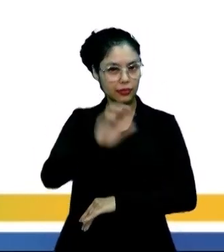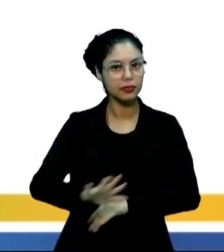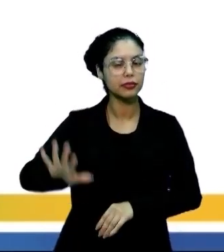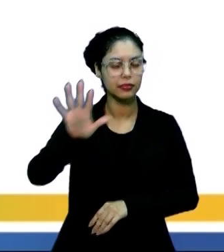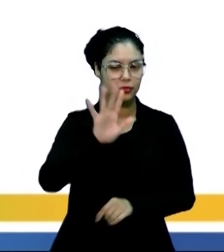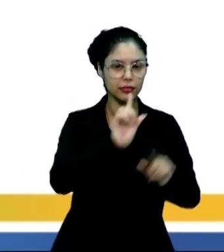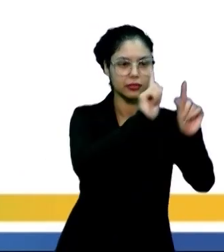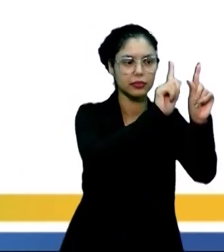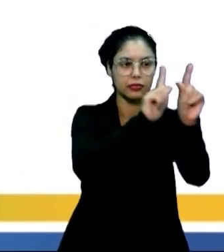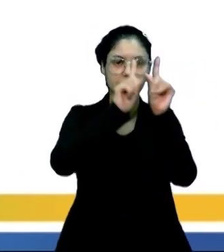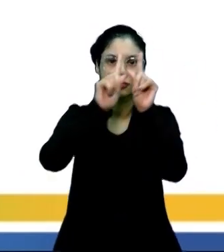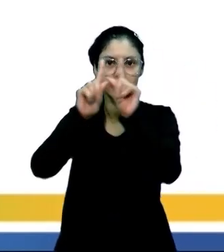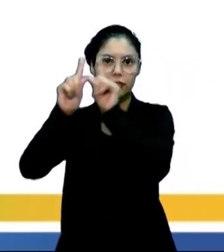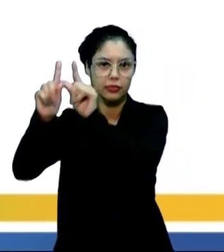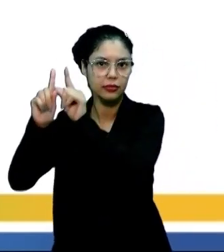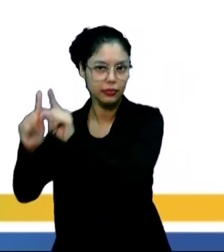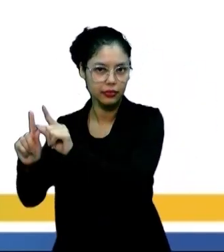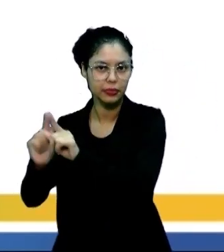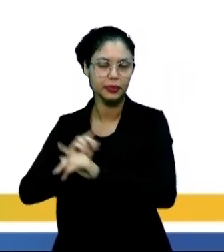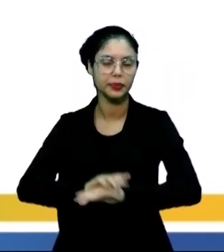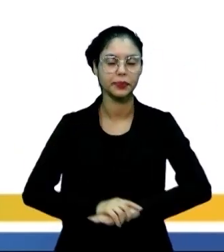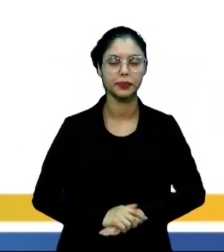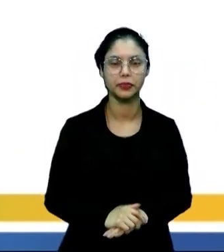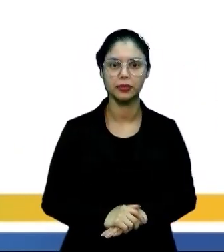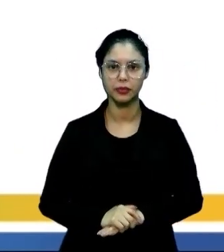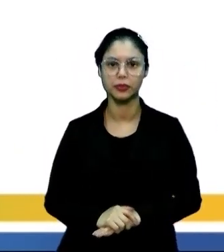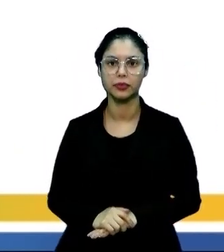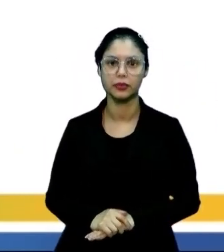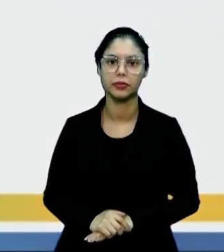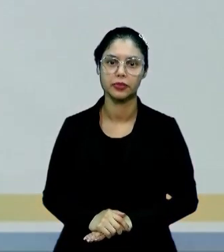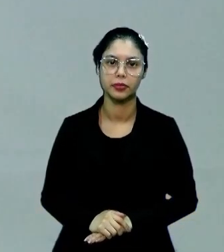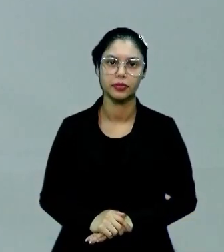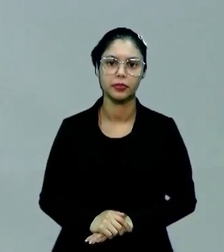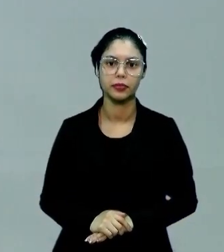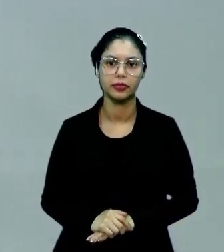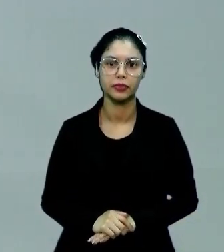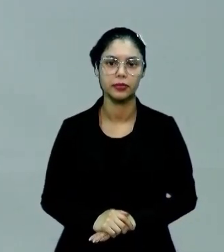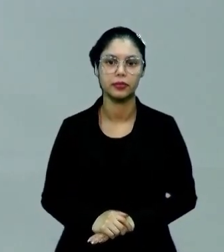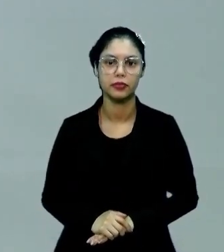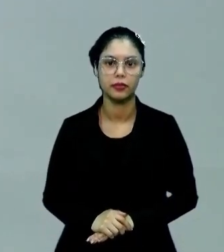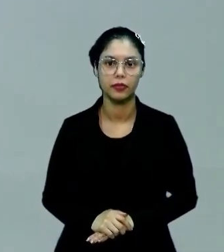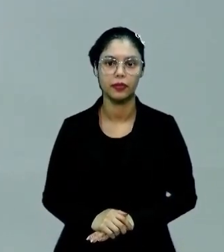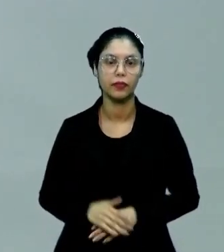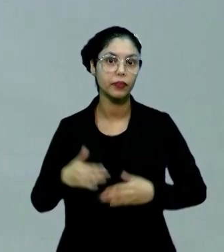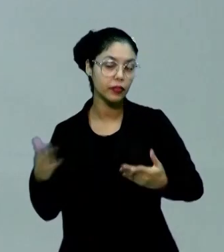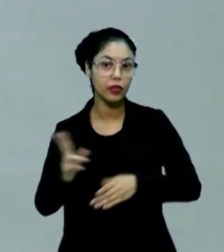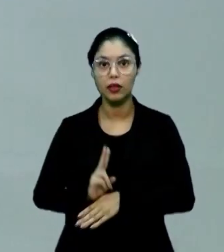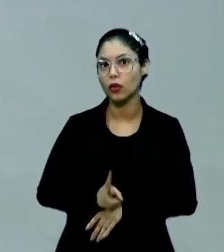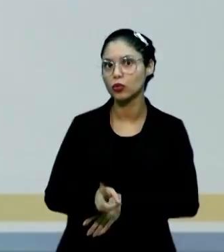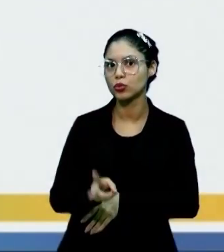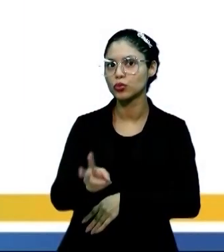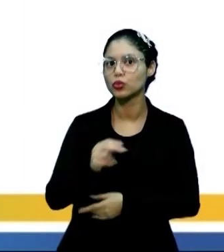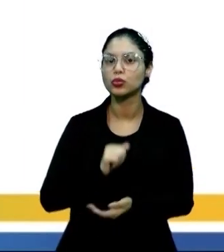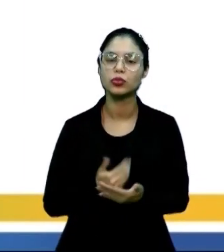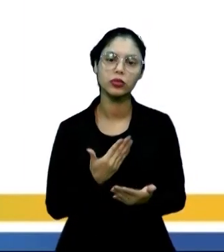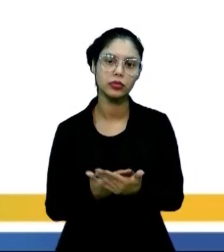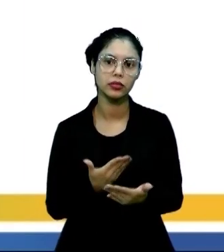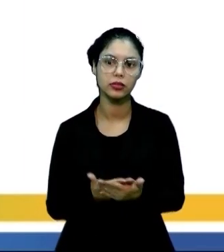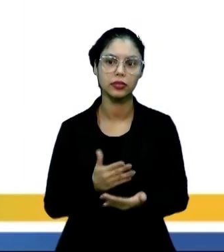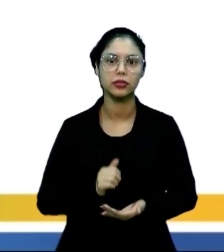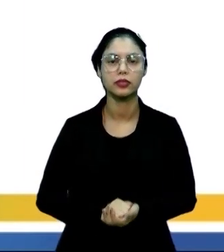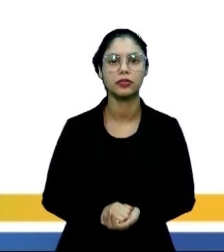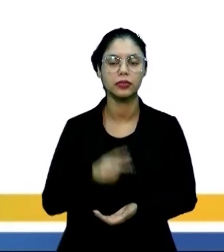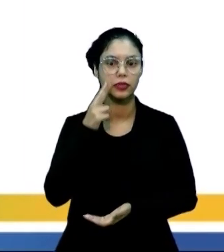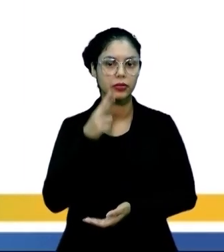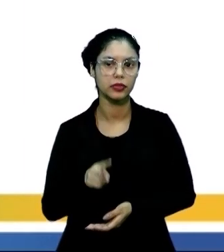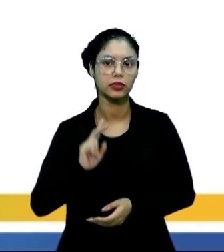geralmente eles são feitos em quadrinhos. Ok? Dando continuidade à nossa aula, nós